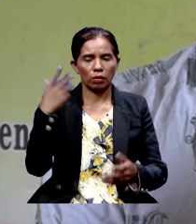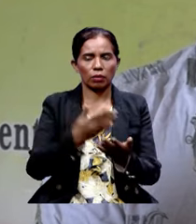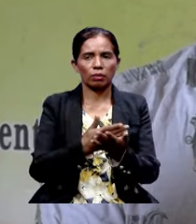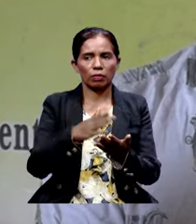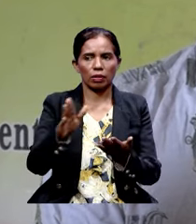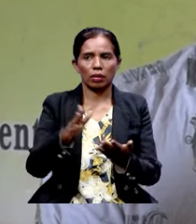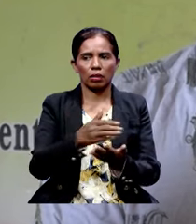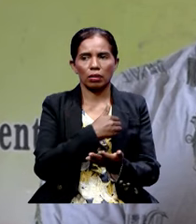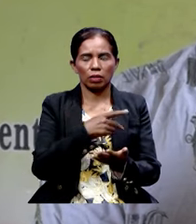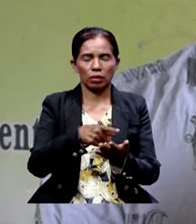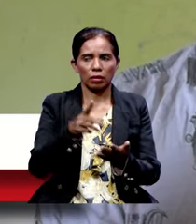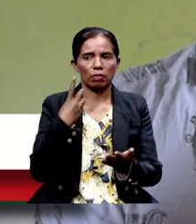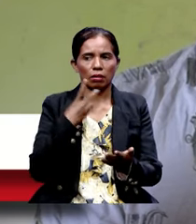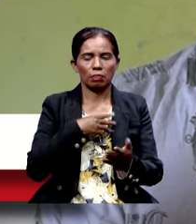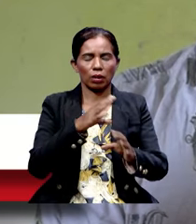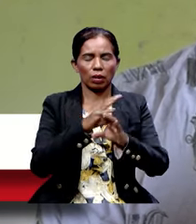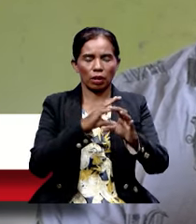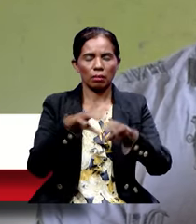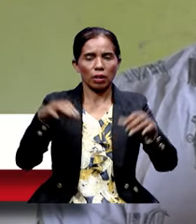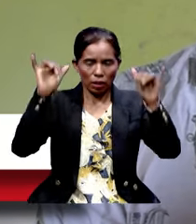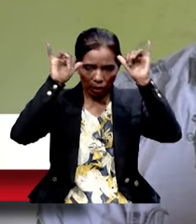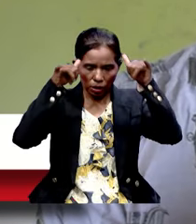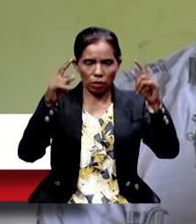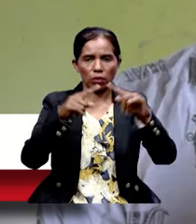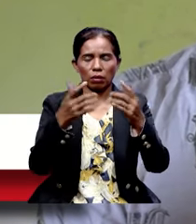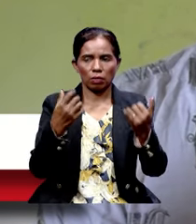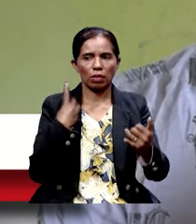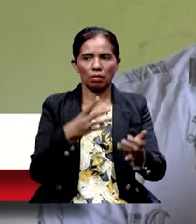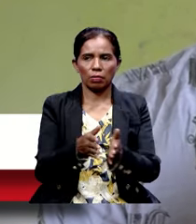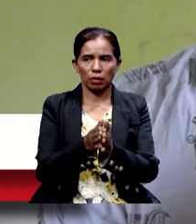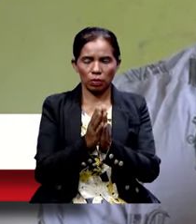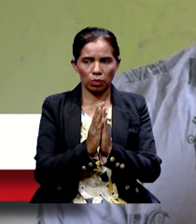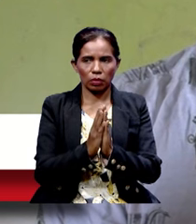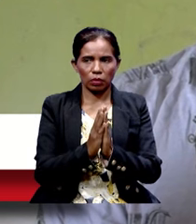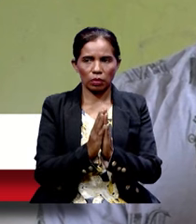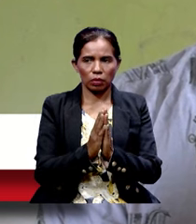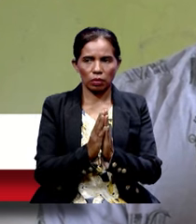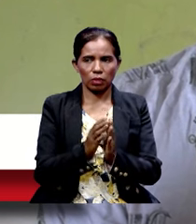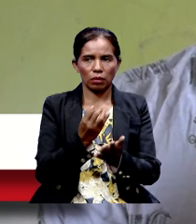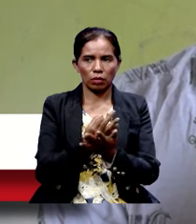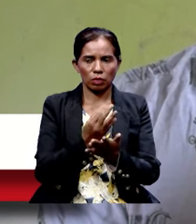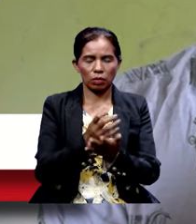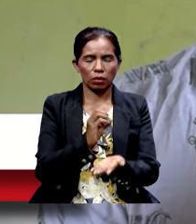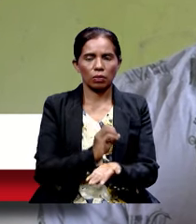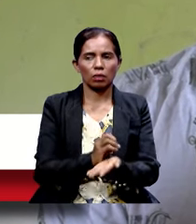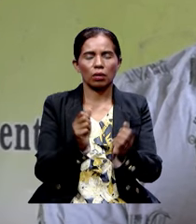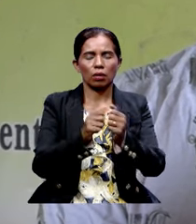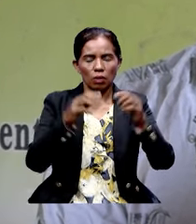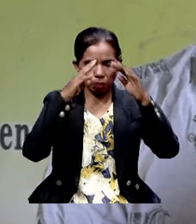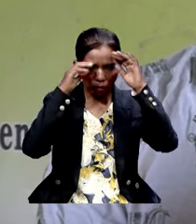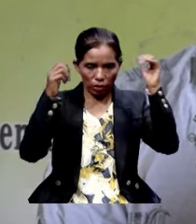sirau selo amini karau to agora mak ami husu iha finanses oi kusu beho presidente